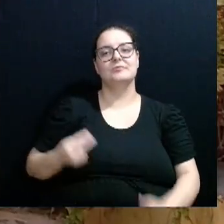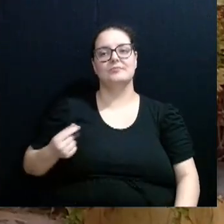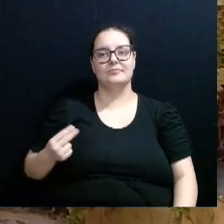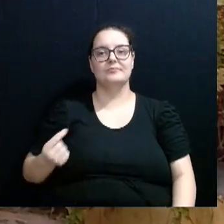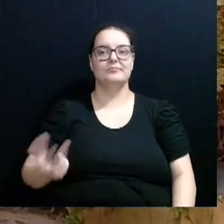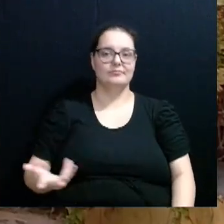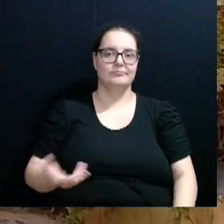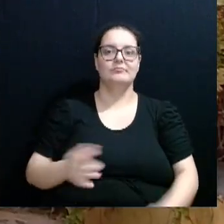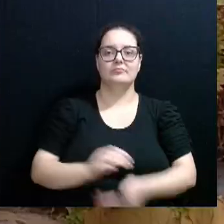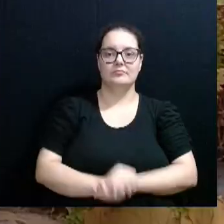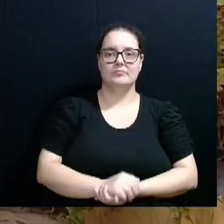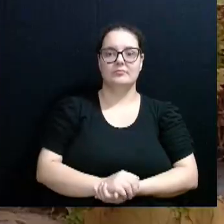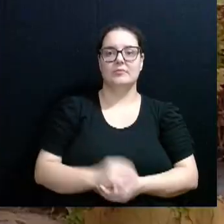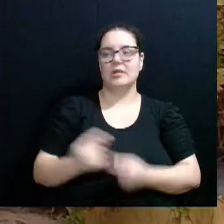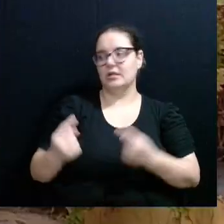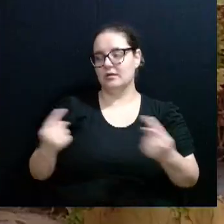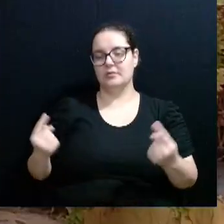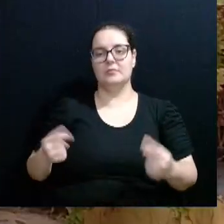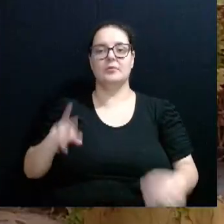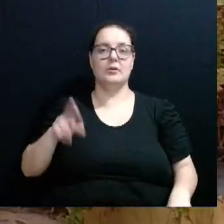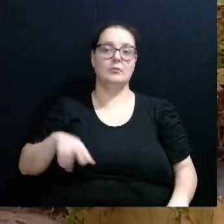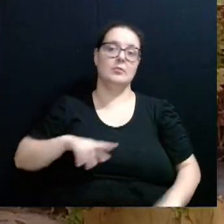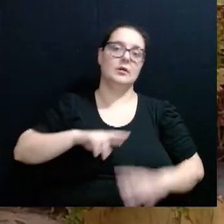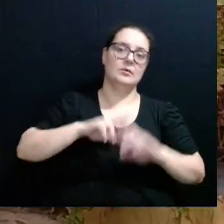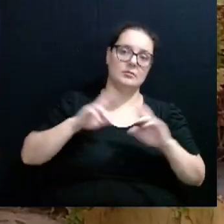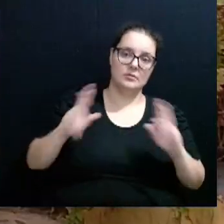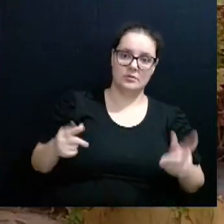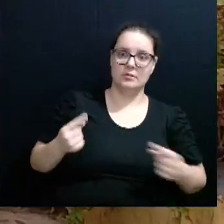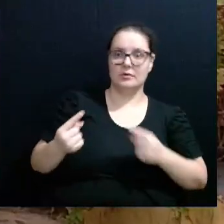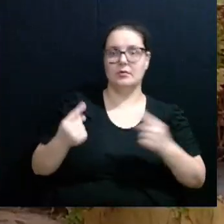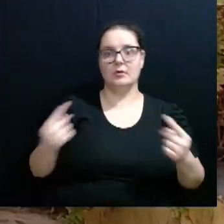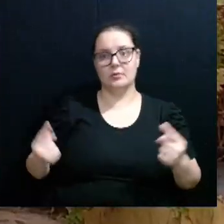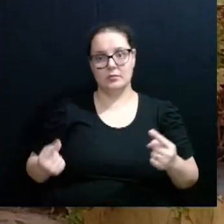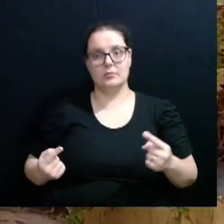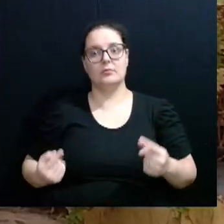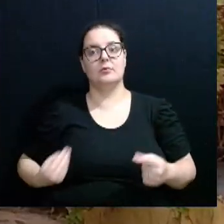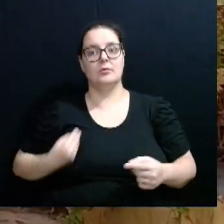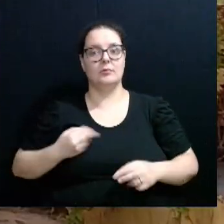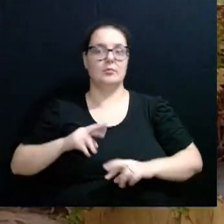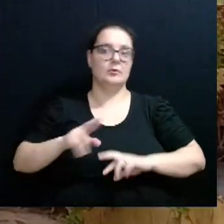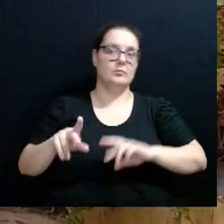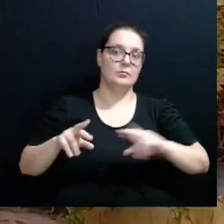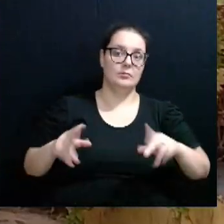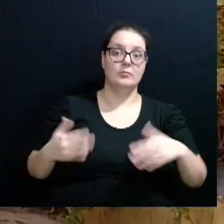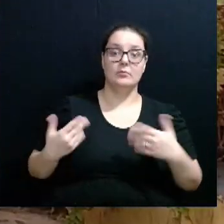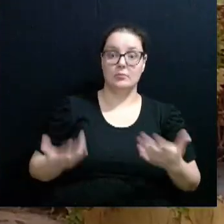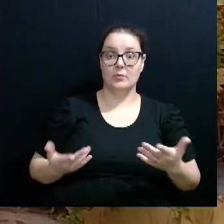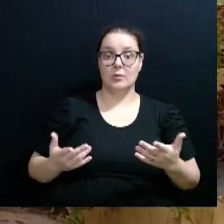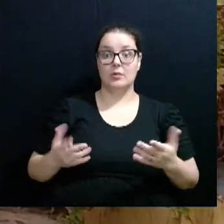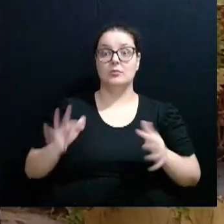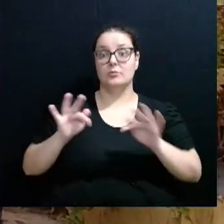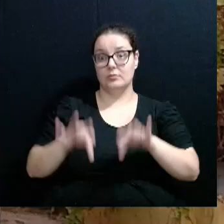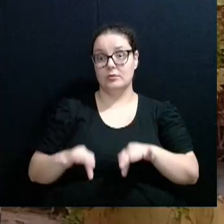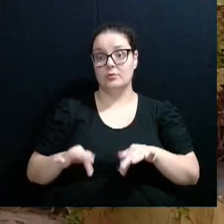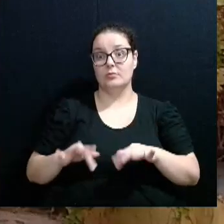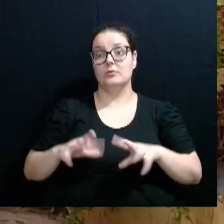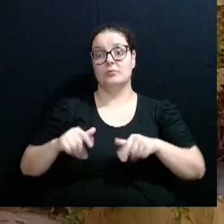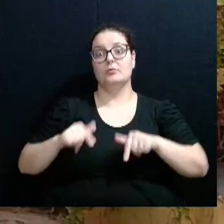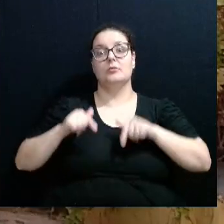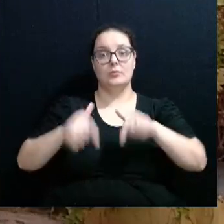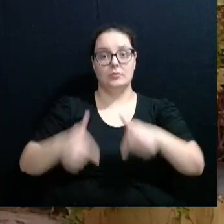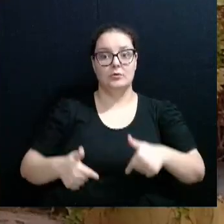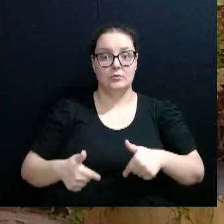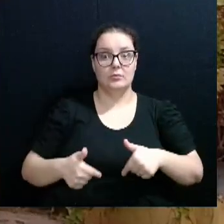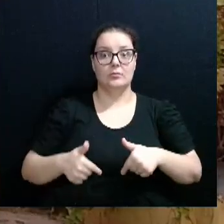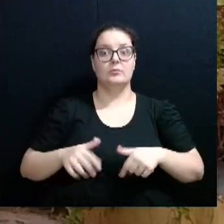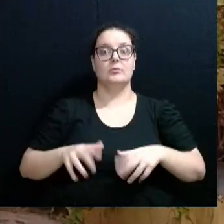Cada uma está aqui por um motivo diferente, cada uma passou por uma coisa diferente, mas no fim das contas está todo mundo lutando, está todo mundo no mesmo foco. A